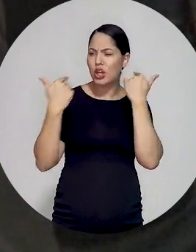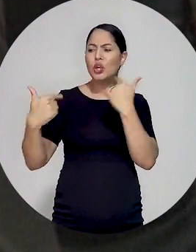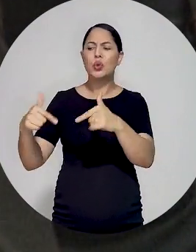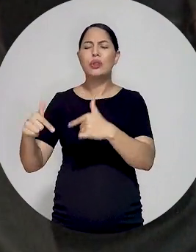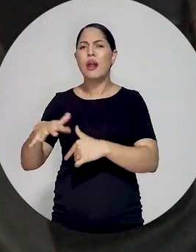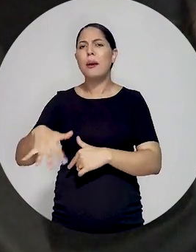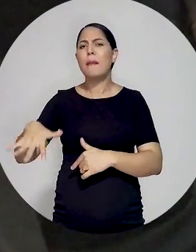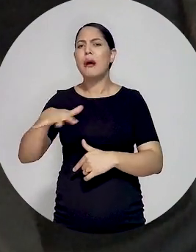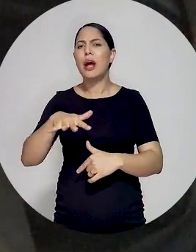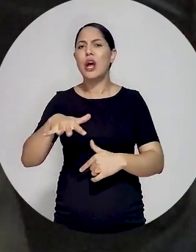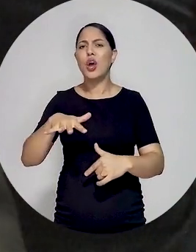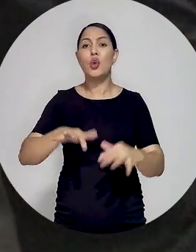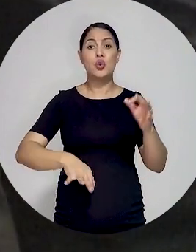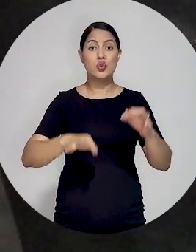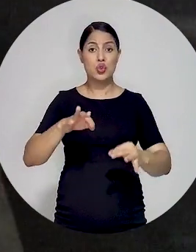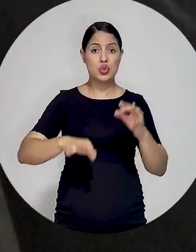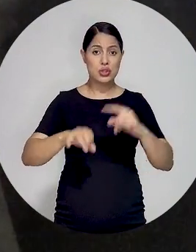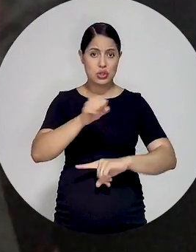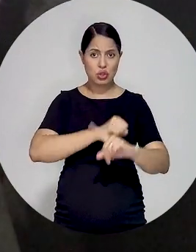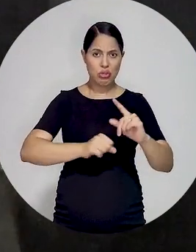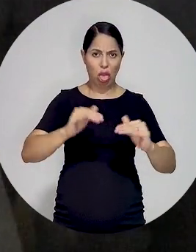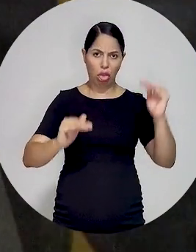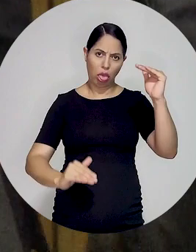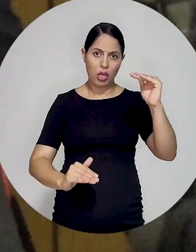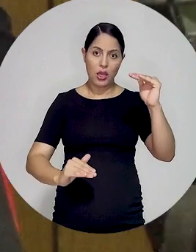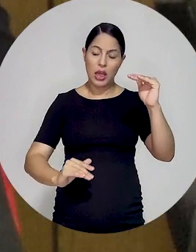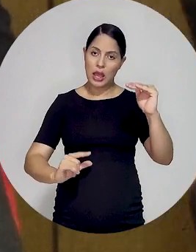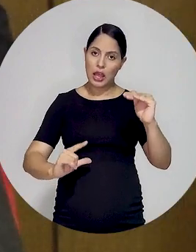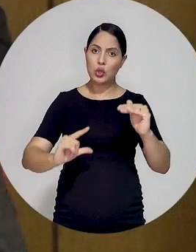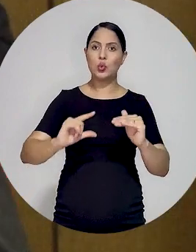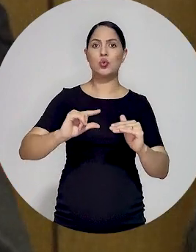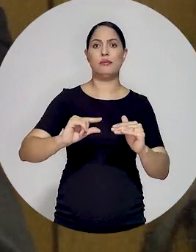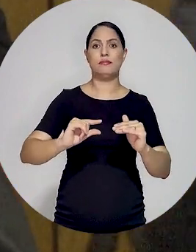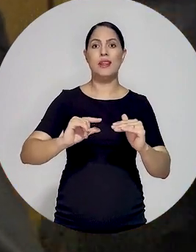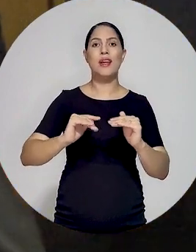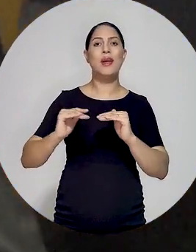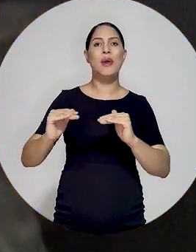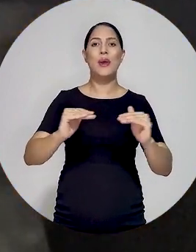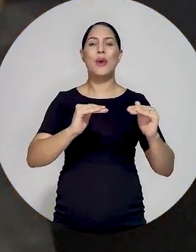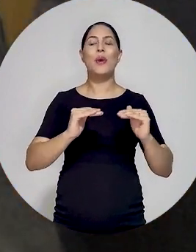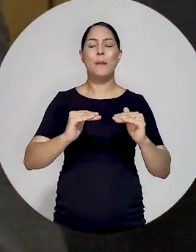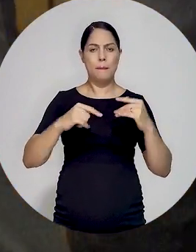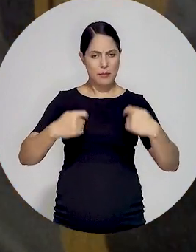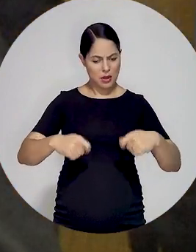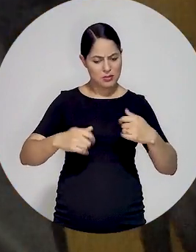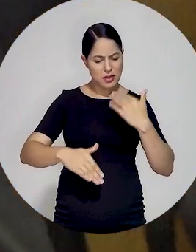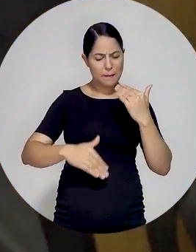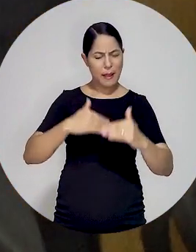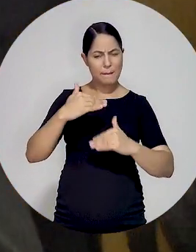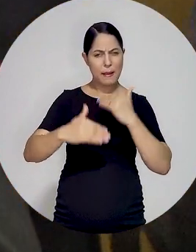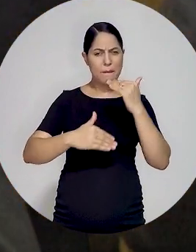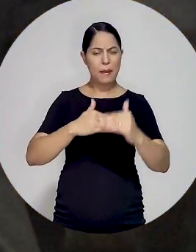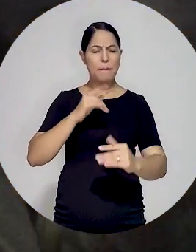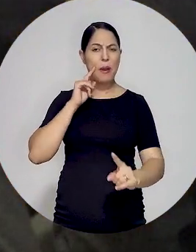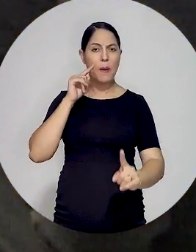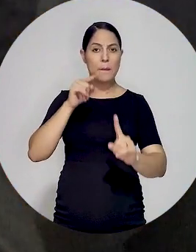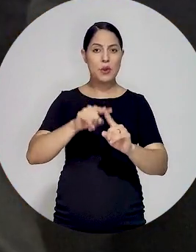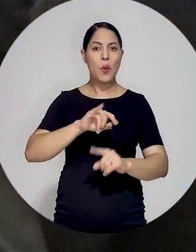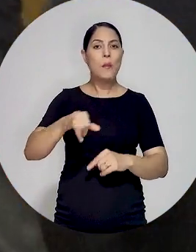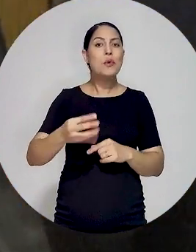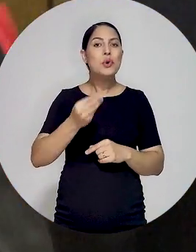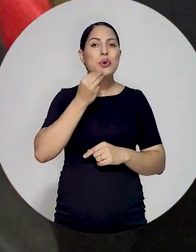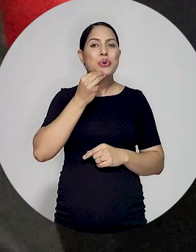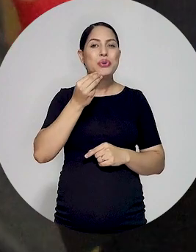trabalho e a diminuir as injustiças sociais. Precisamos construir uma nação em que todos os brasileiros tenham